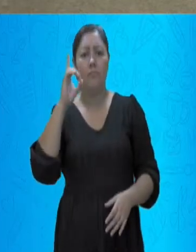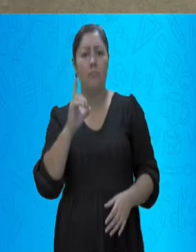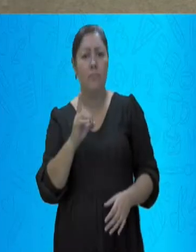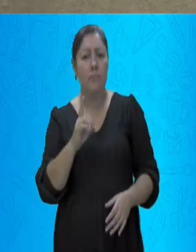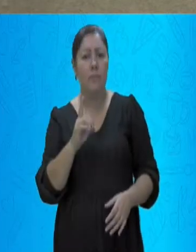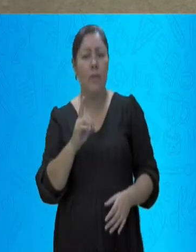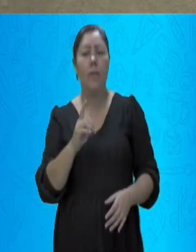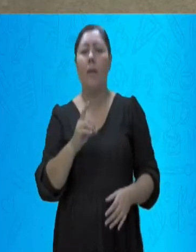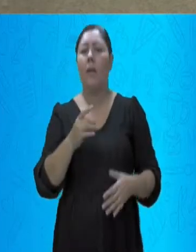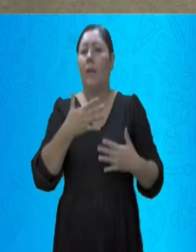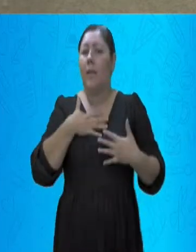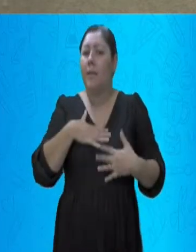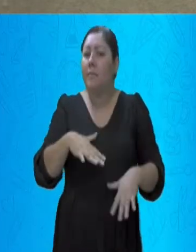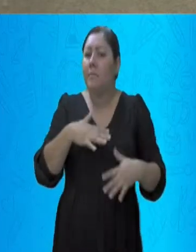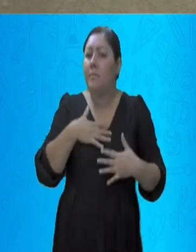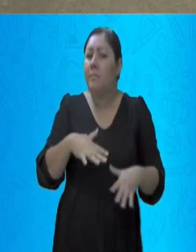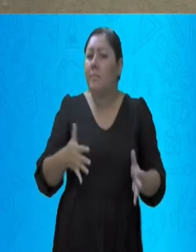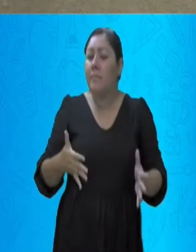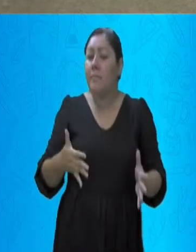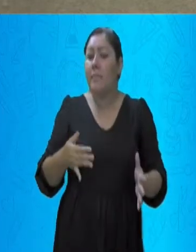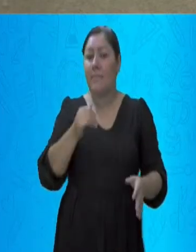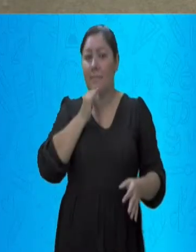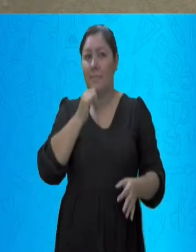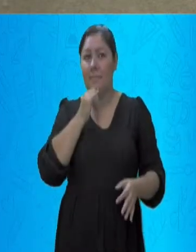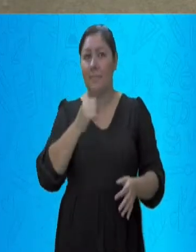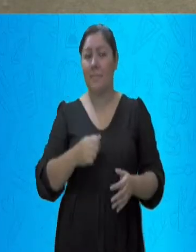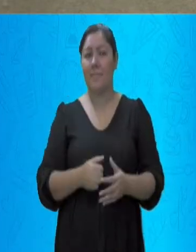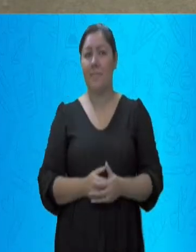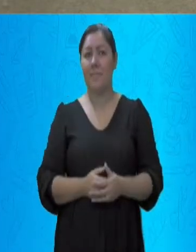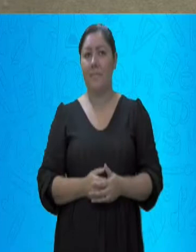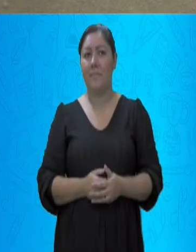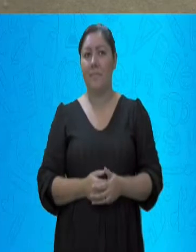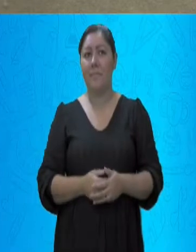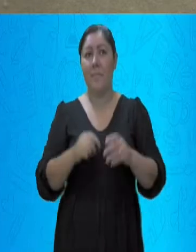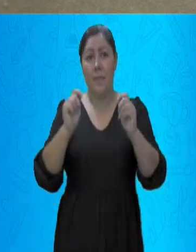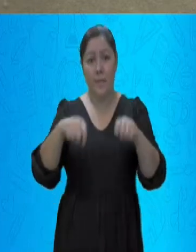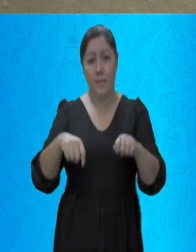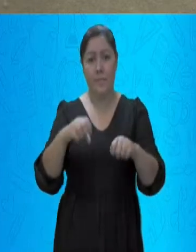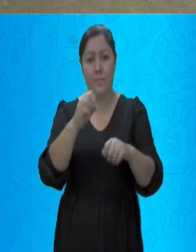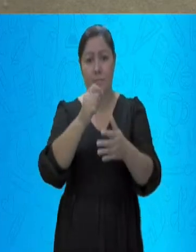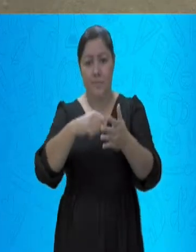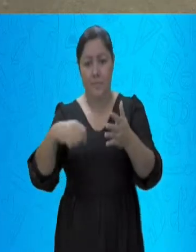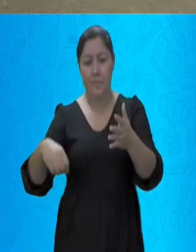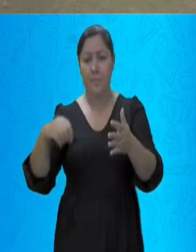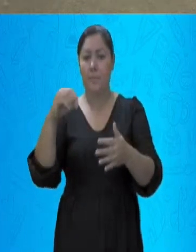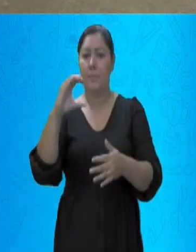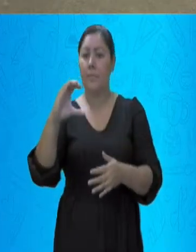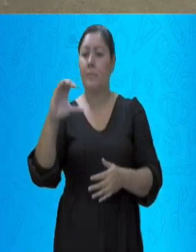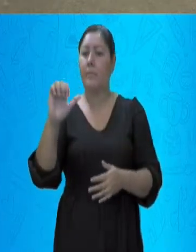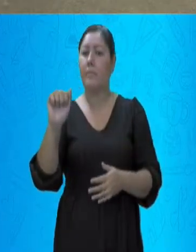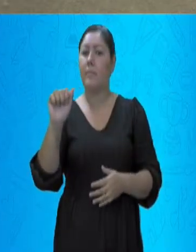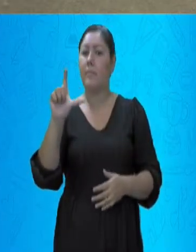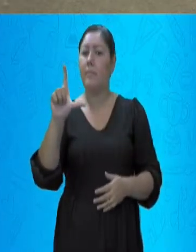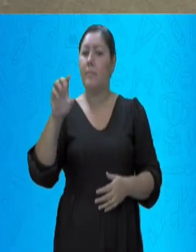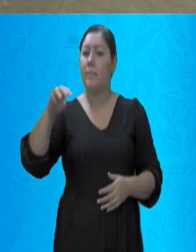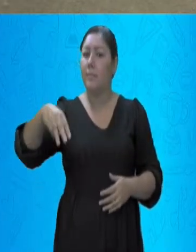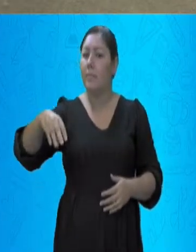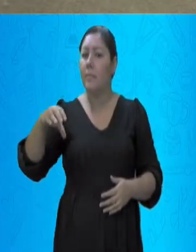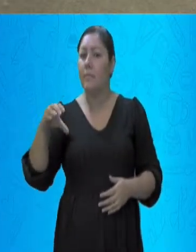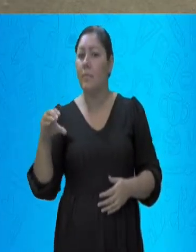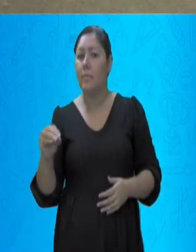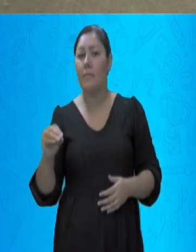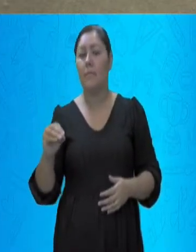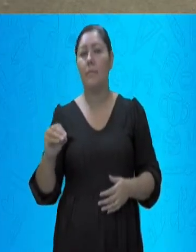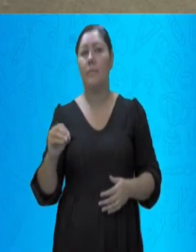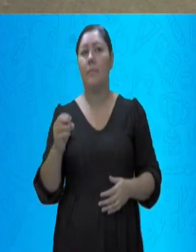ele é calmo. Viu? Palavras sinônimas, elas são diferentes. Tranquilo não é escrito da